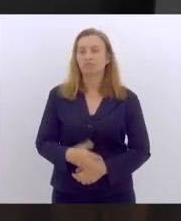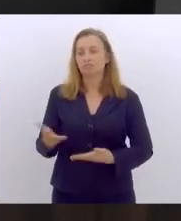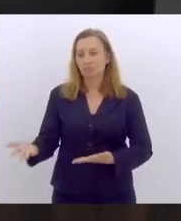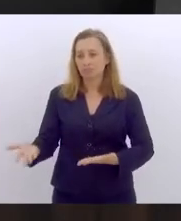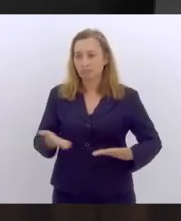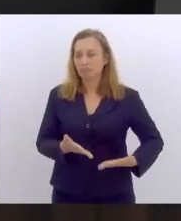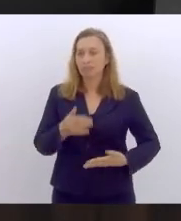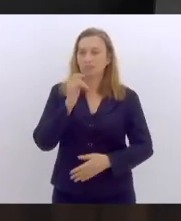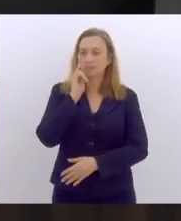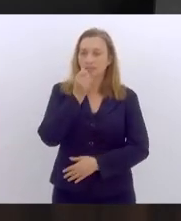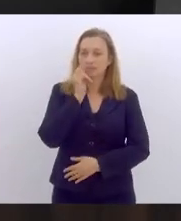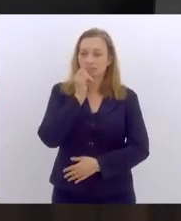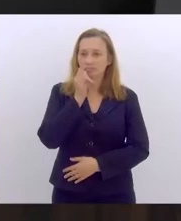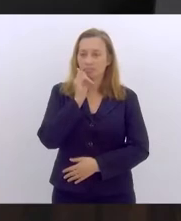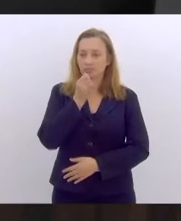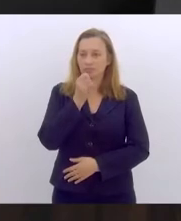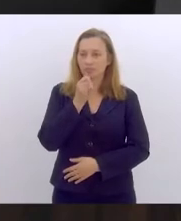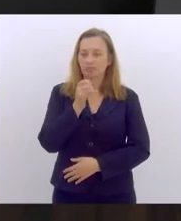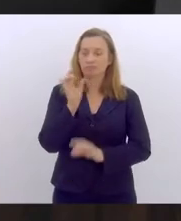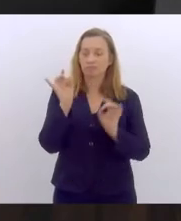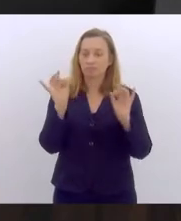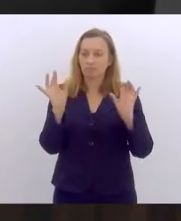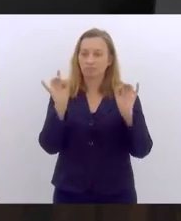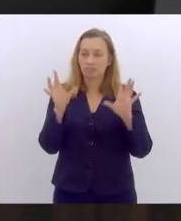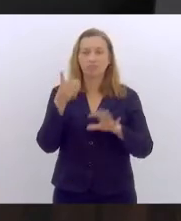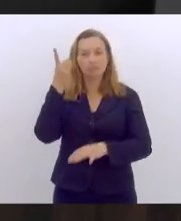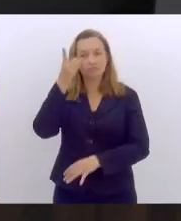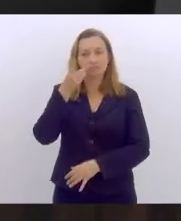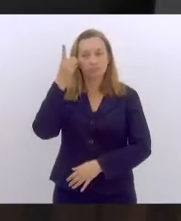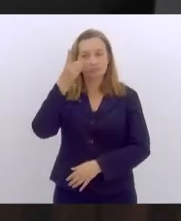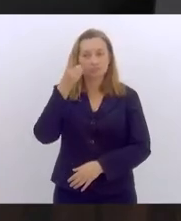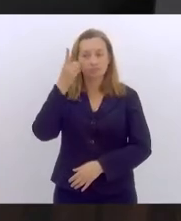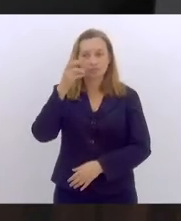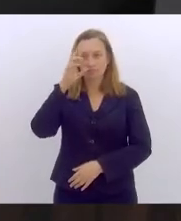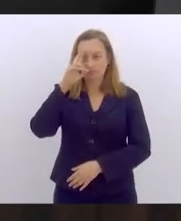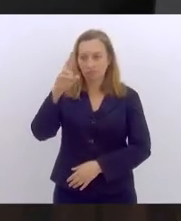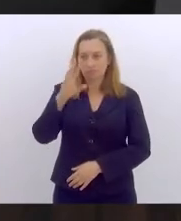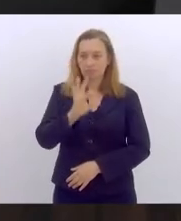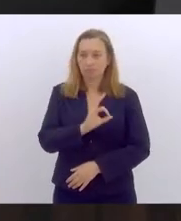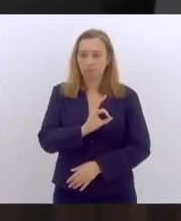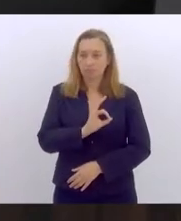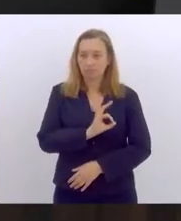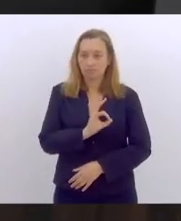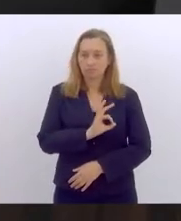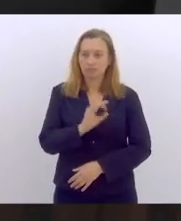designa relator especial, deputado subtenente Bernardo.